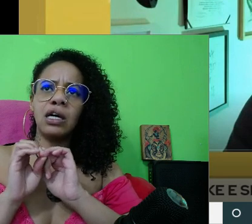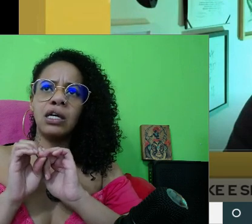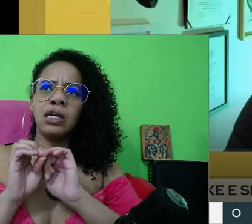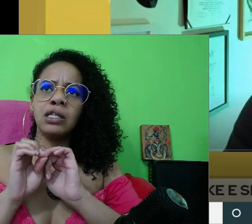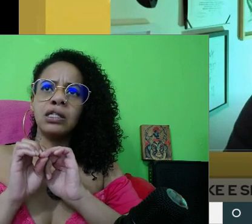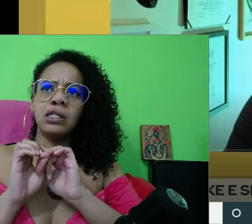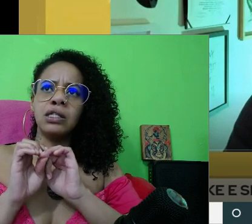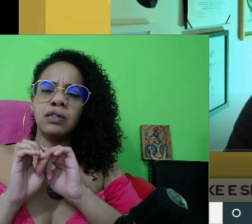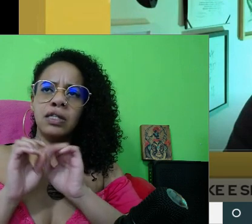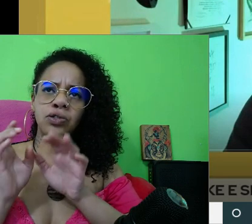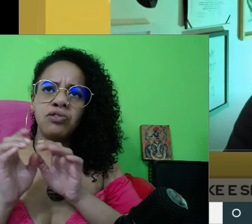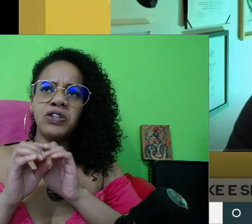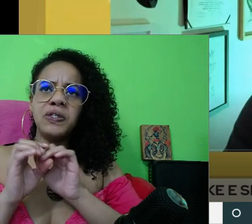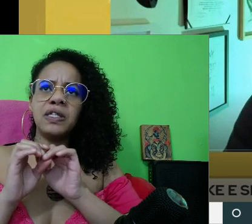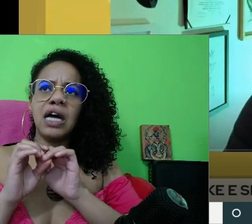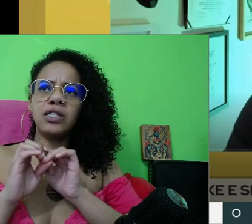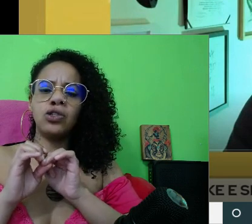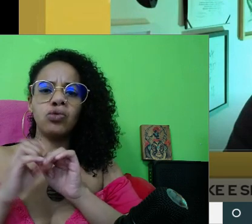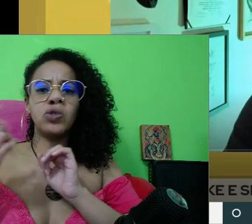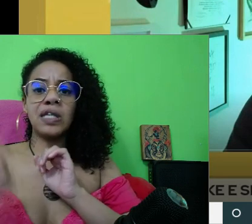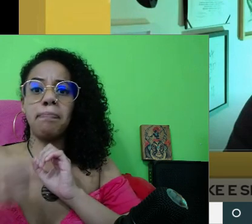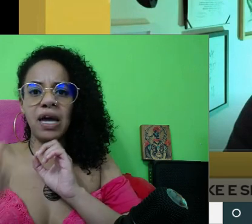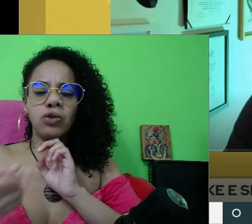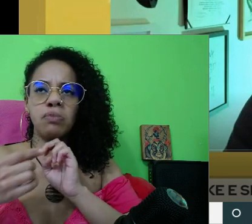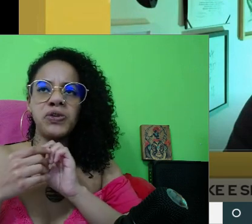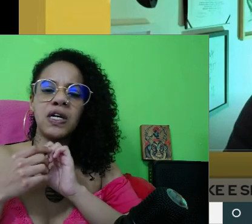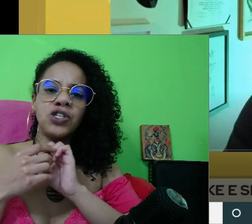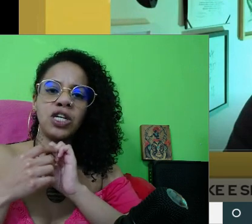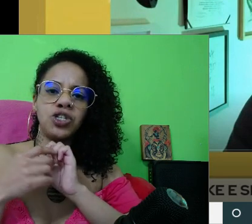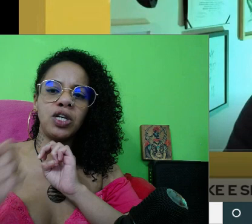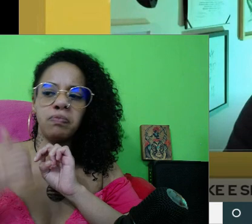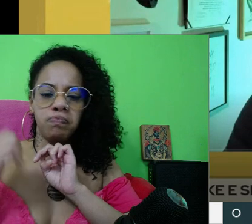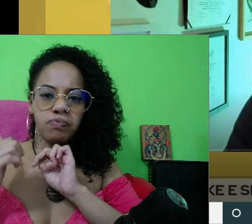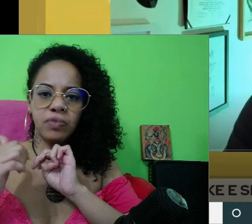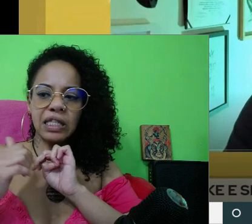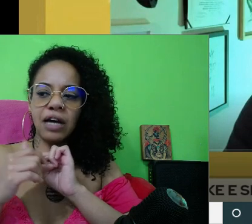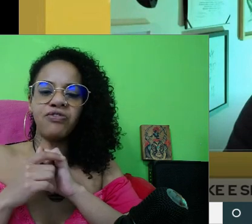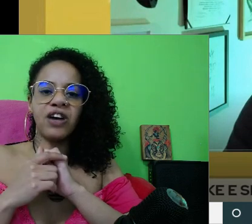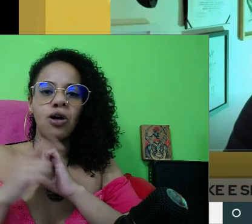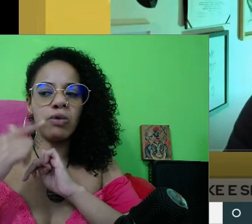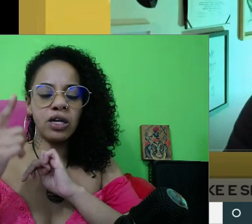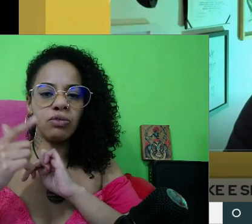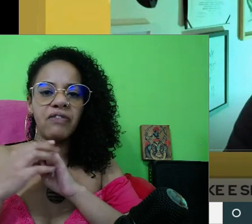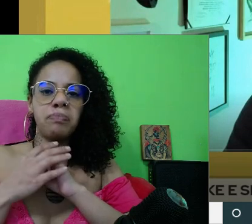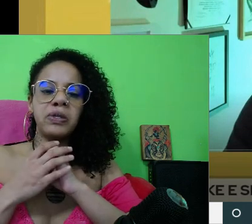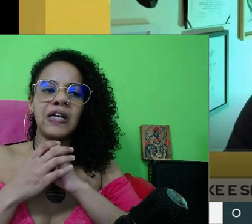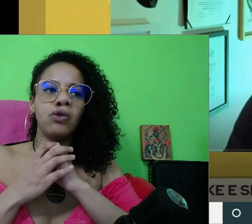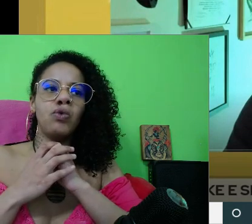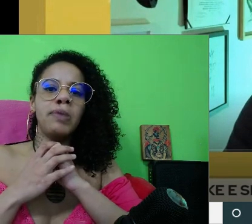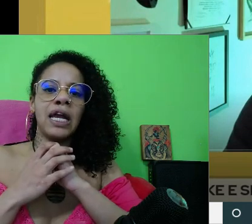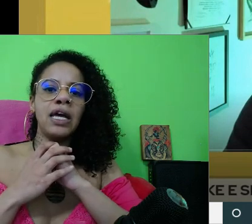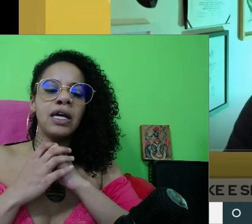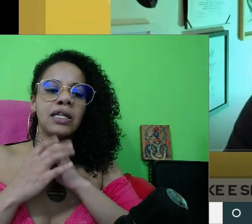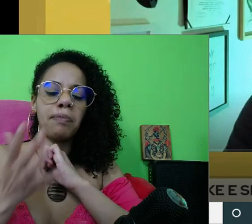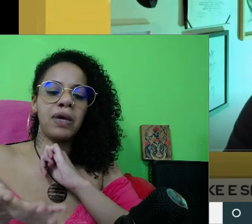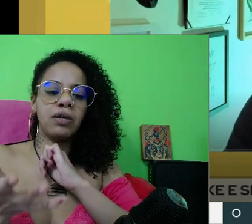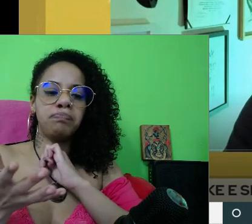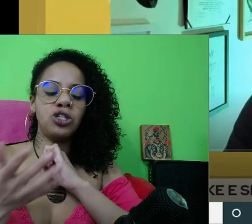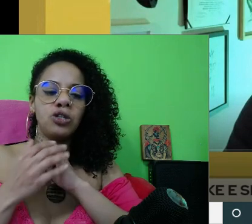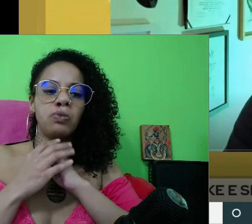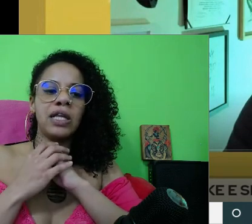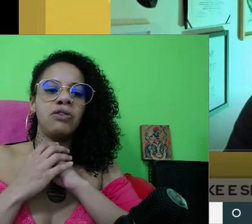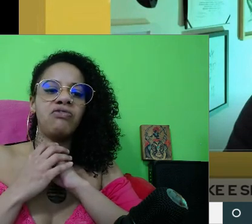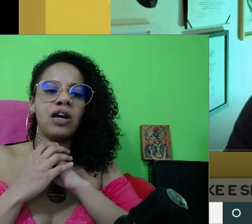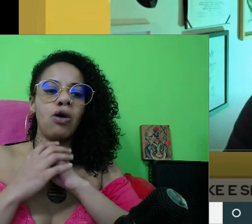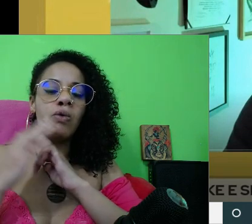da das Universidades e tudo sabendo que muita gente tá no farol e que nunca vai pisar em uma né tá